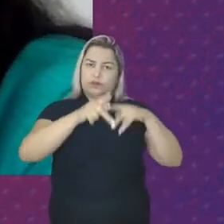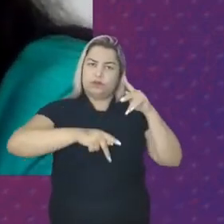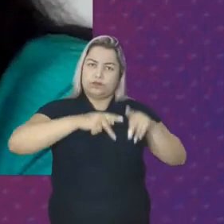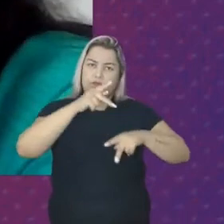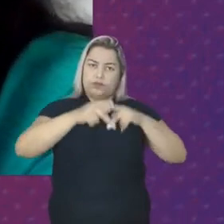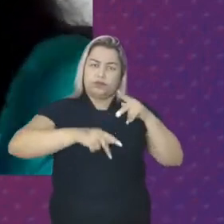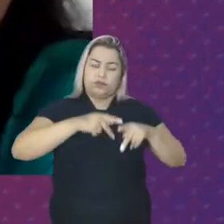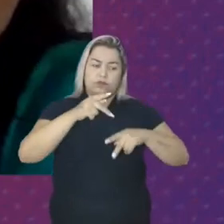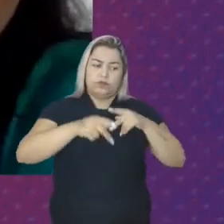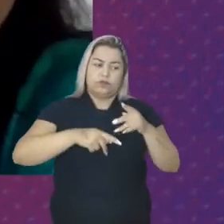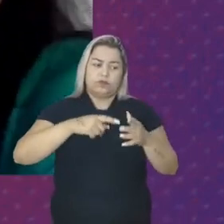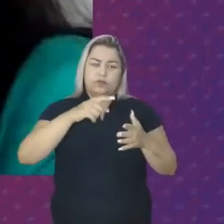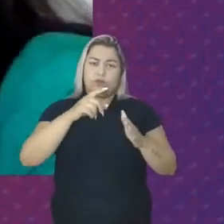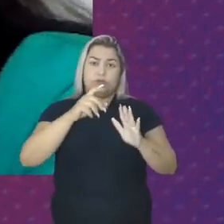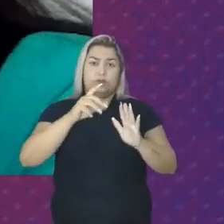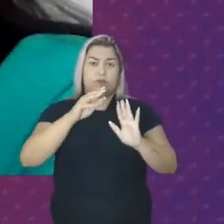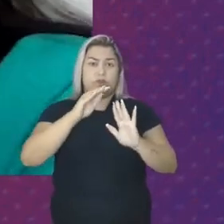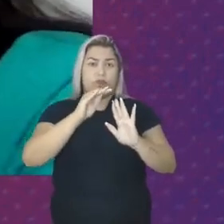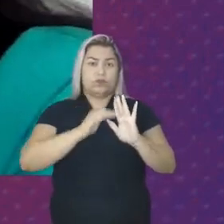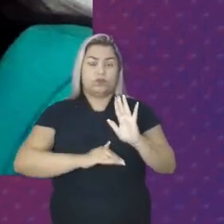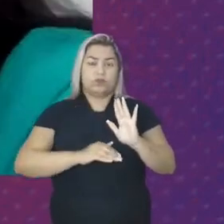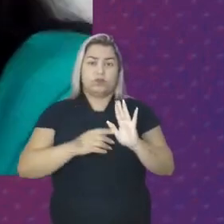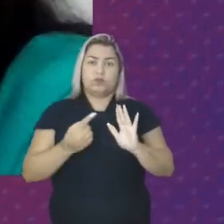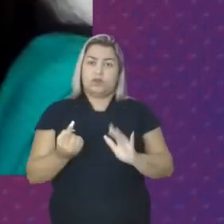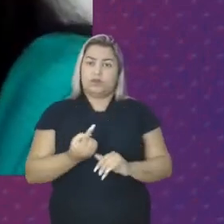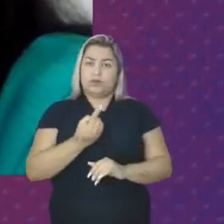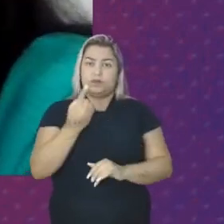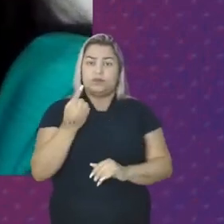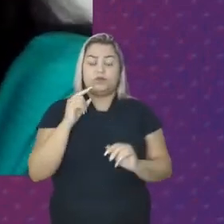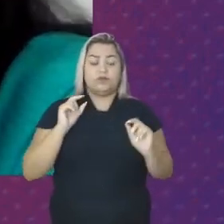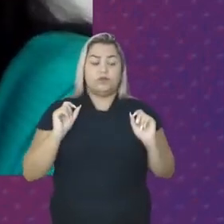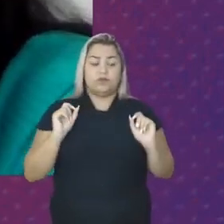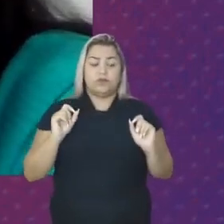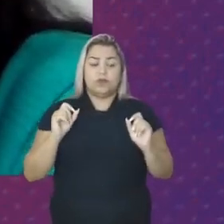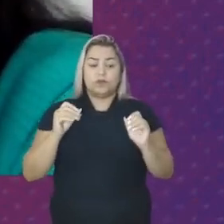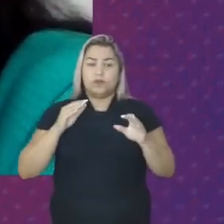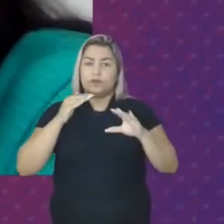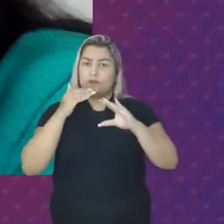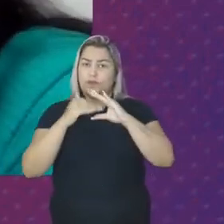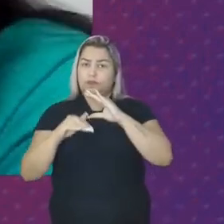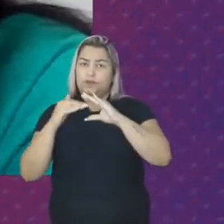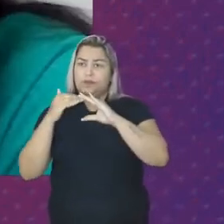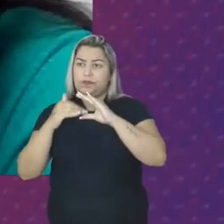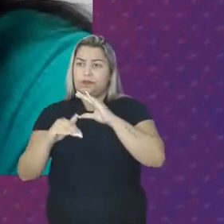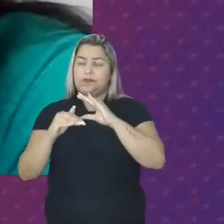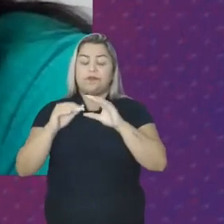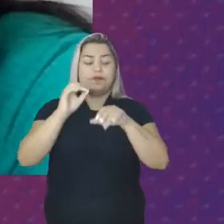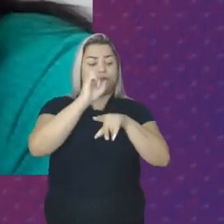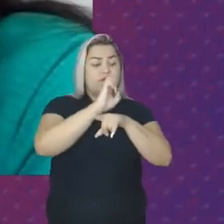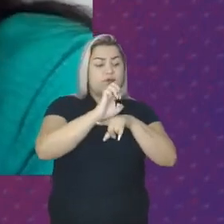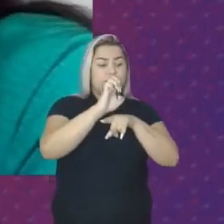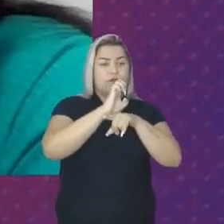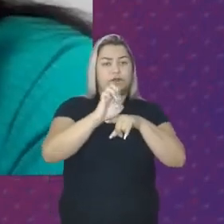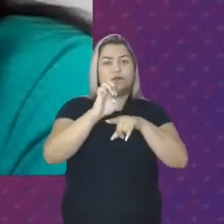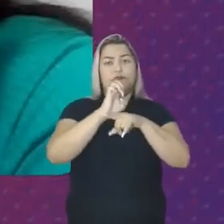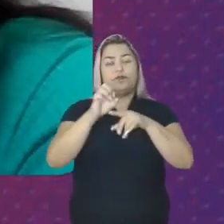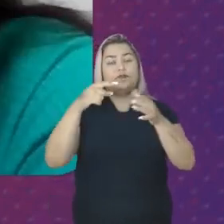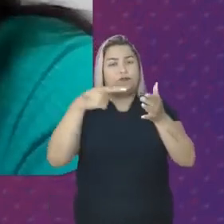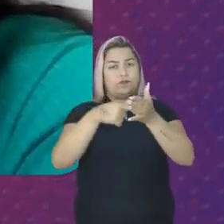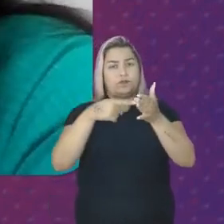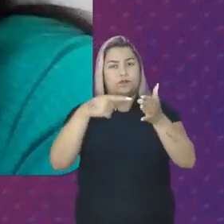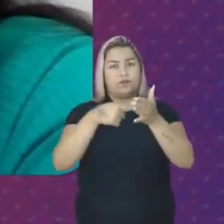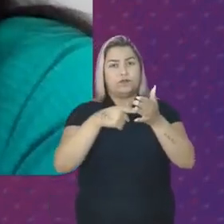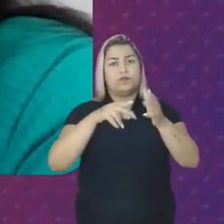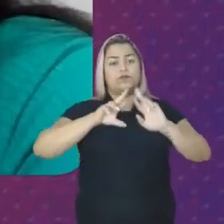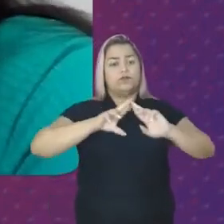utilização de uma ficha unificada implica aí no encaminhamento de um estado de denúncia que contém